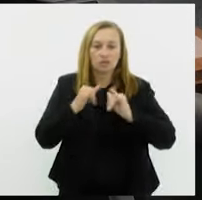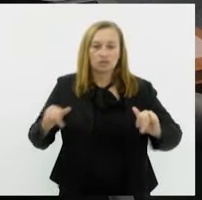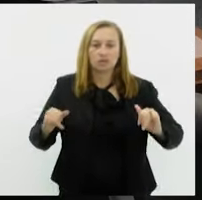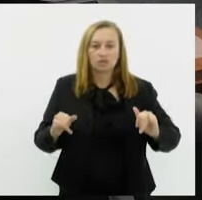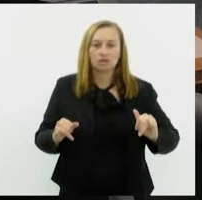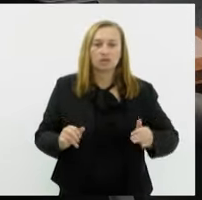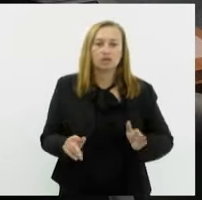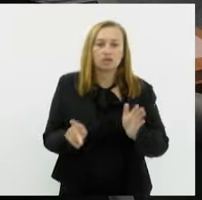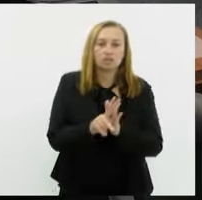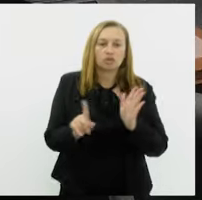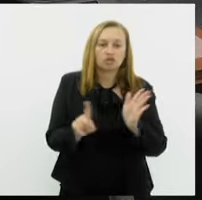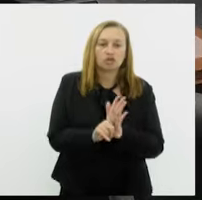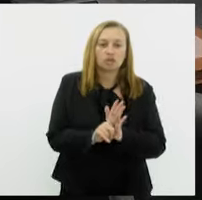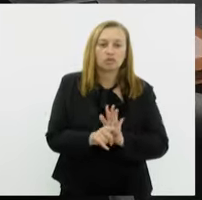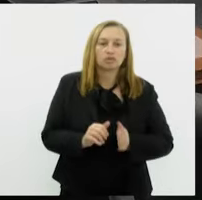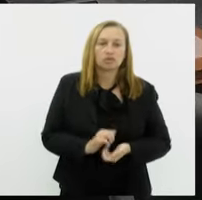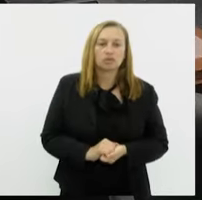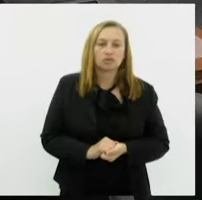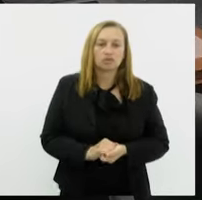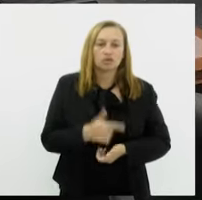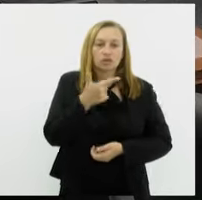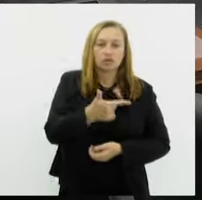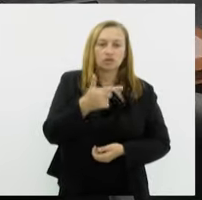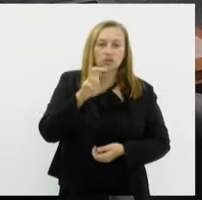Anuncio projeto de lei número